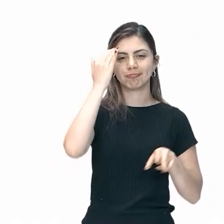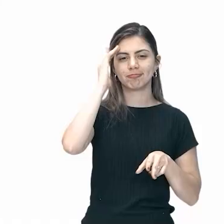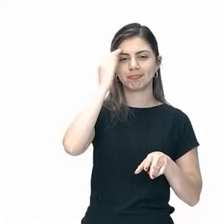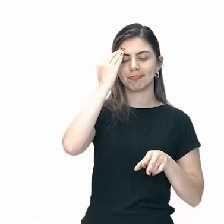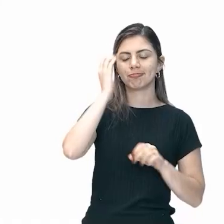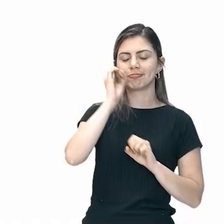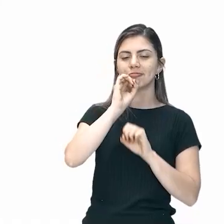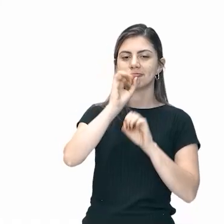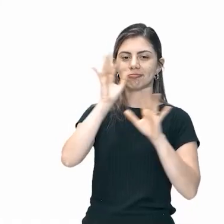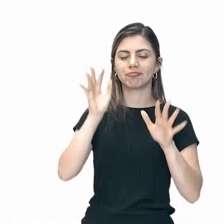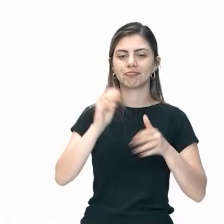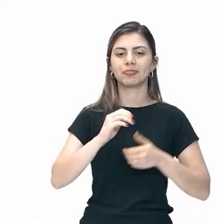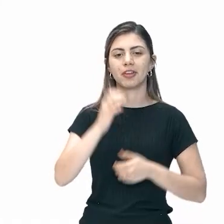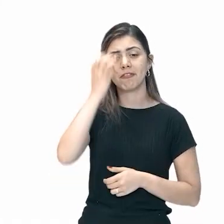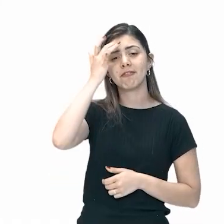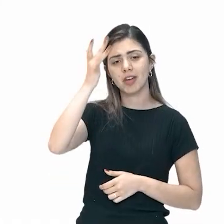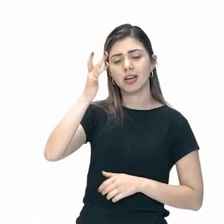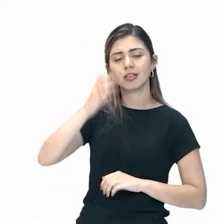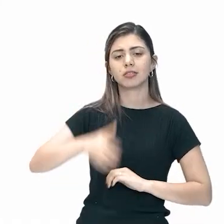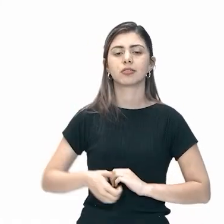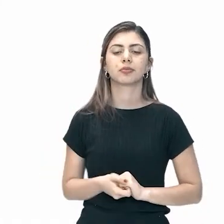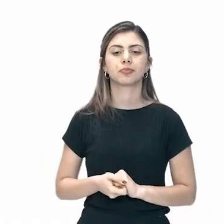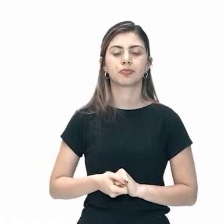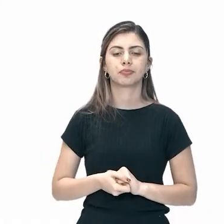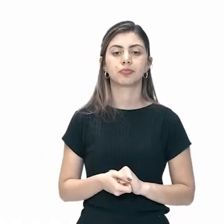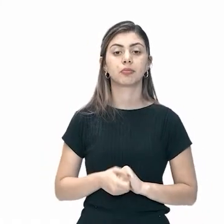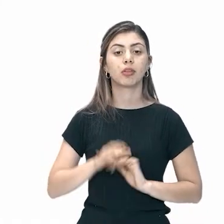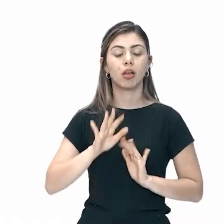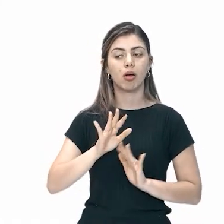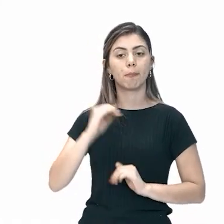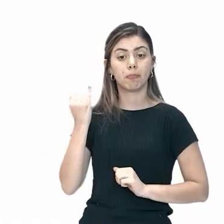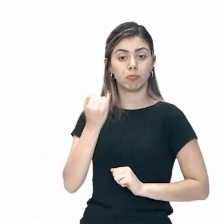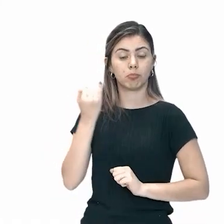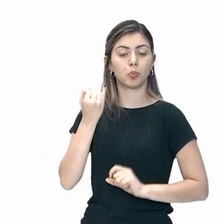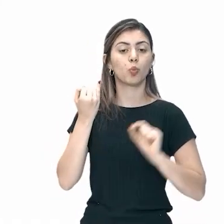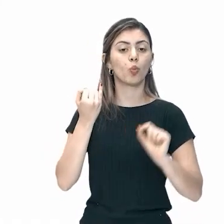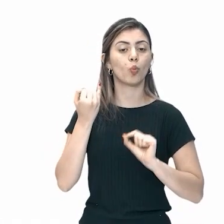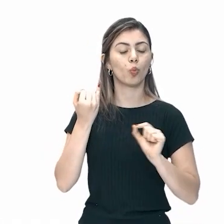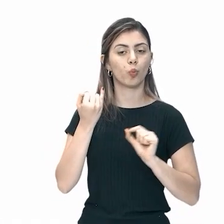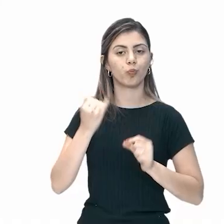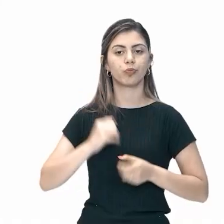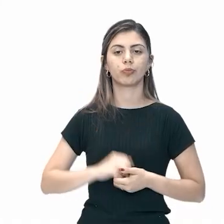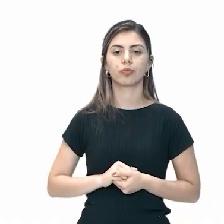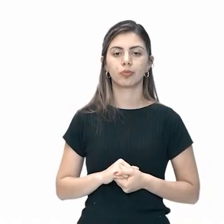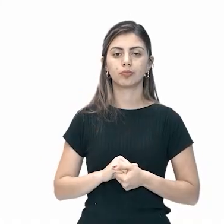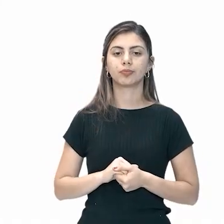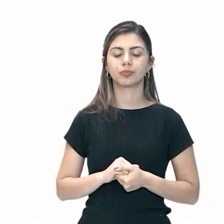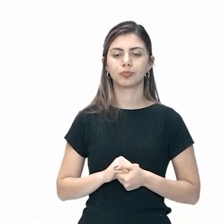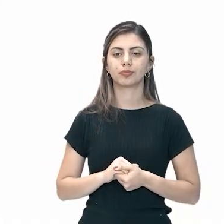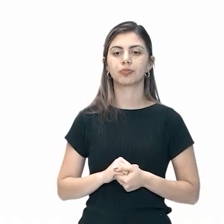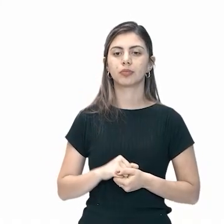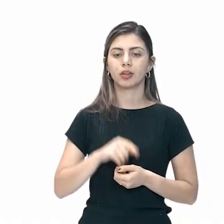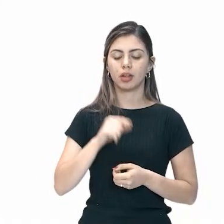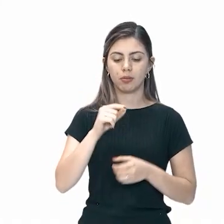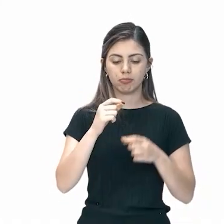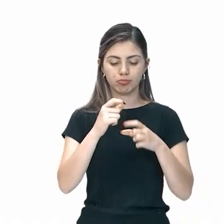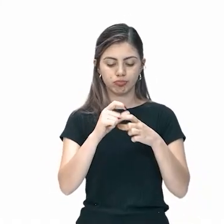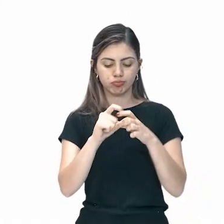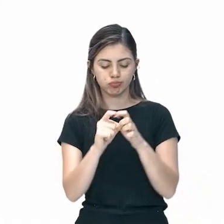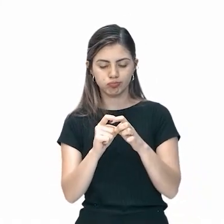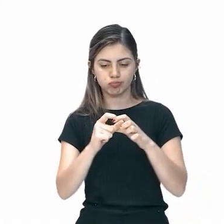mais próximos, tá, pessoal? E aí, um detalhe importante, olha só. Ele vai ajustar a curvatura